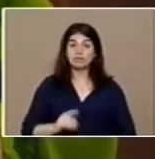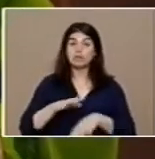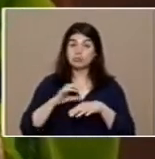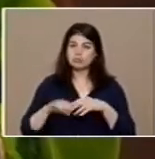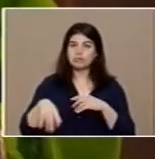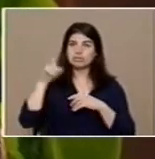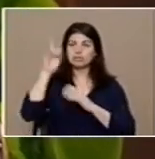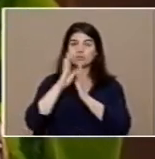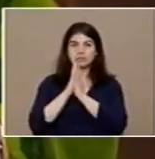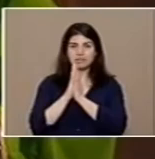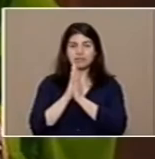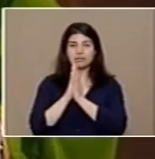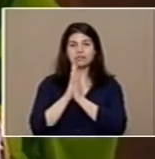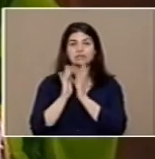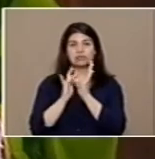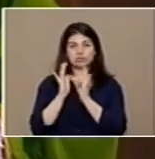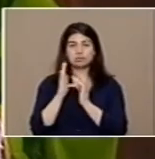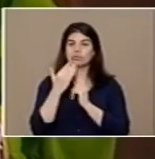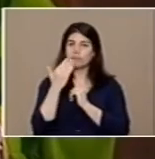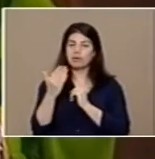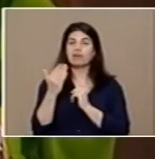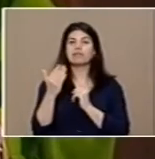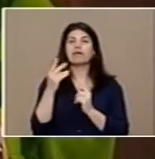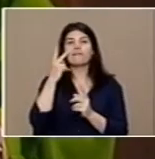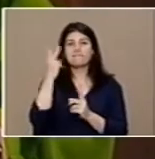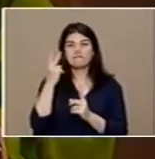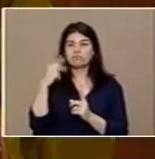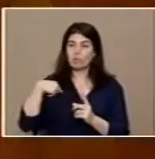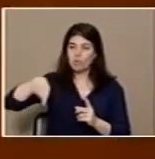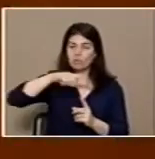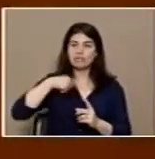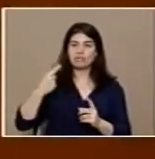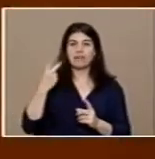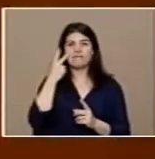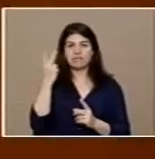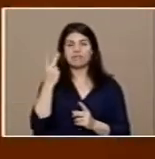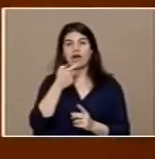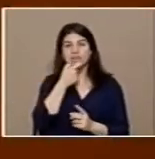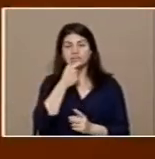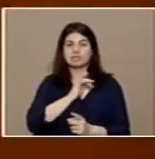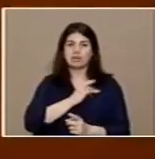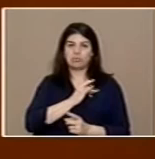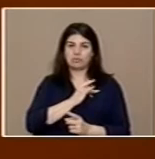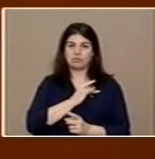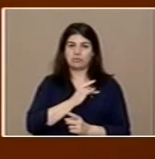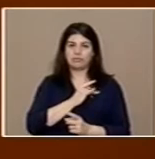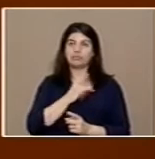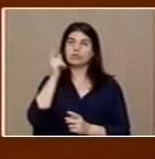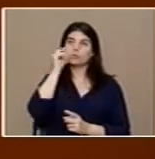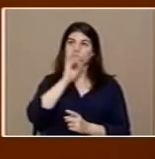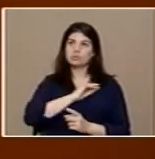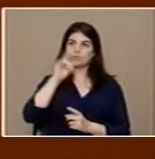Deus nos criou e como Deus o criou no princípio desde o princípio que o senhor ilumine os